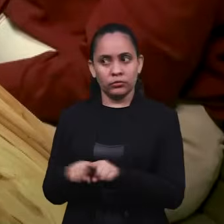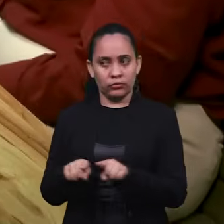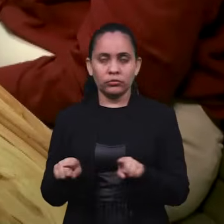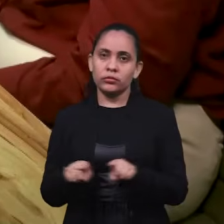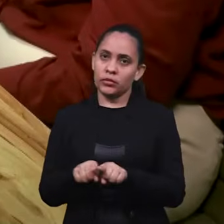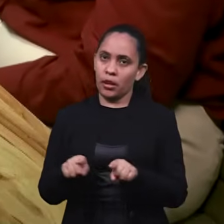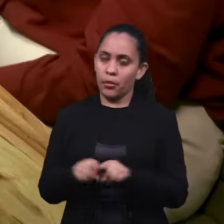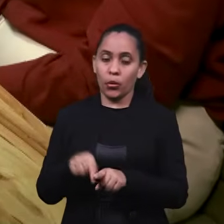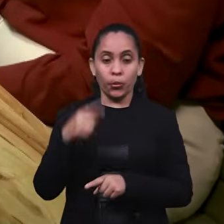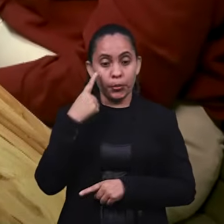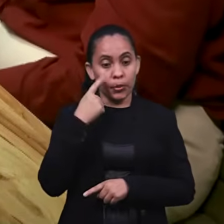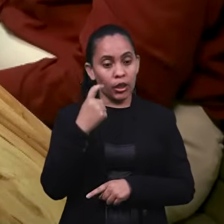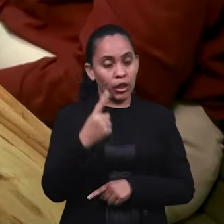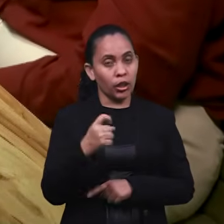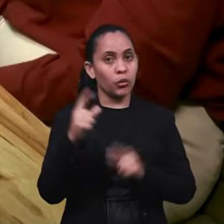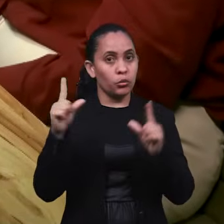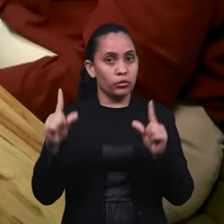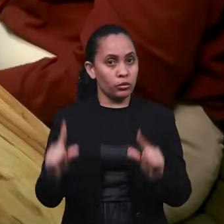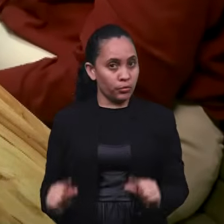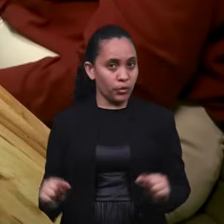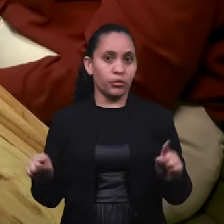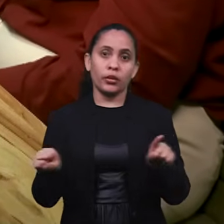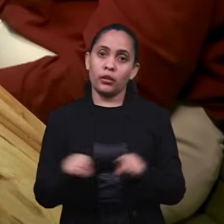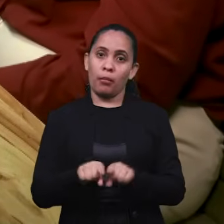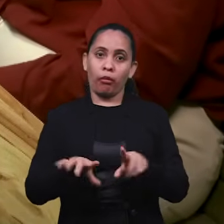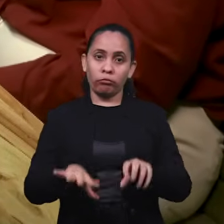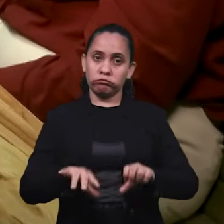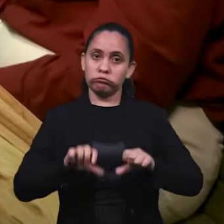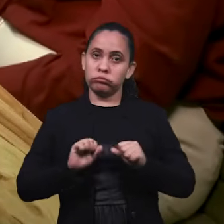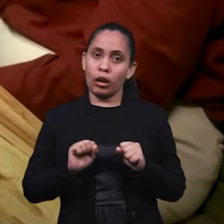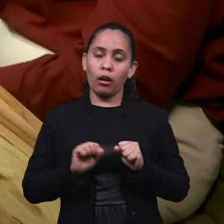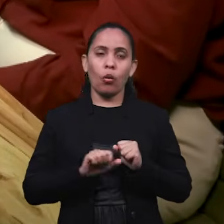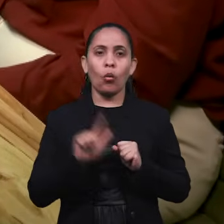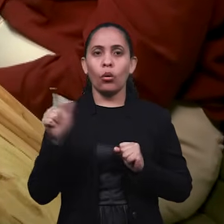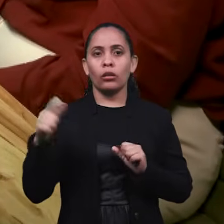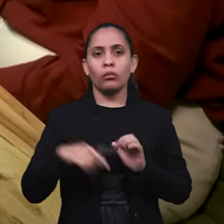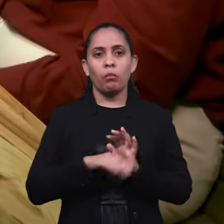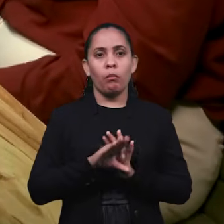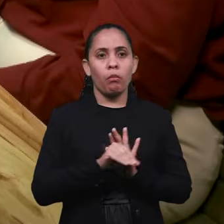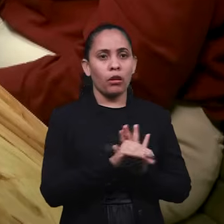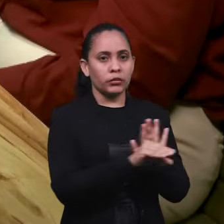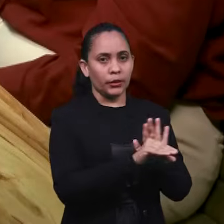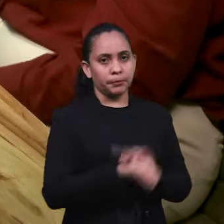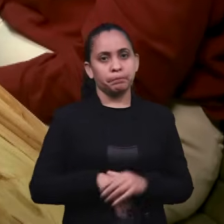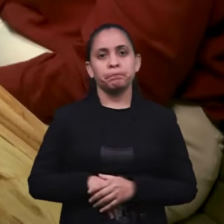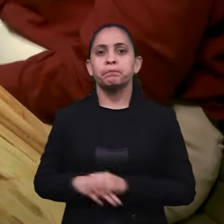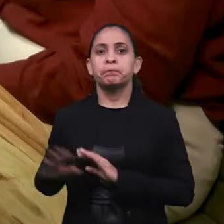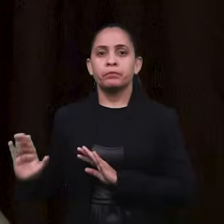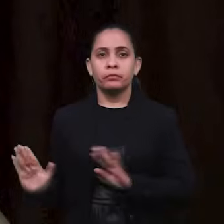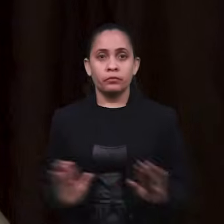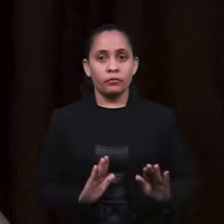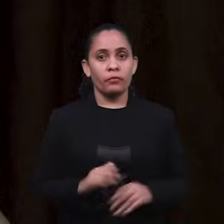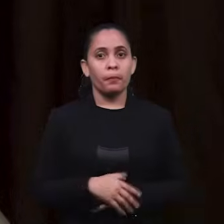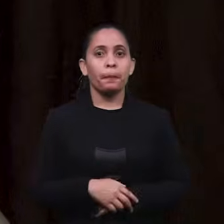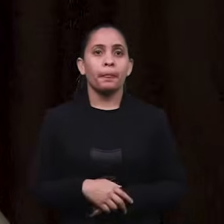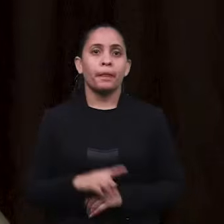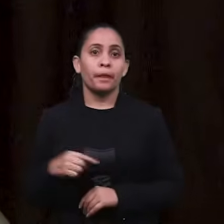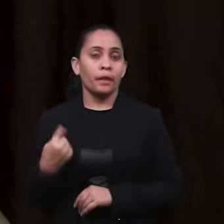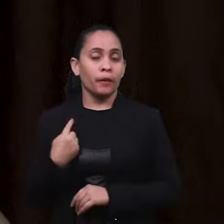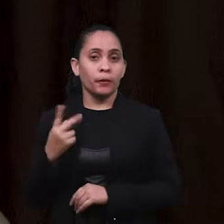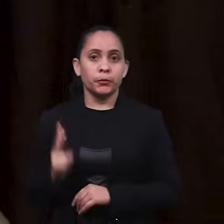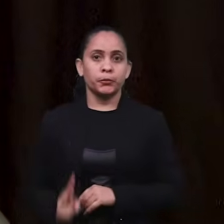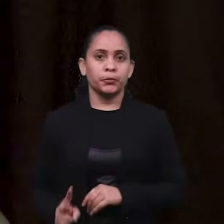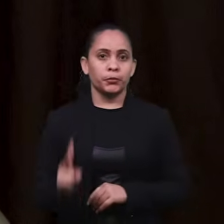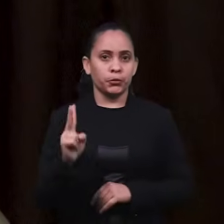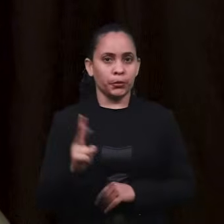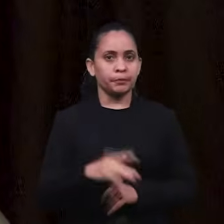também. Menos risco de contaminação, com certeza. Sim, muito bom. Para a gente